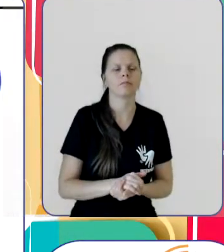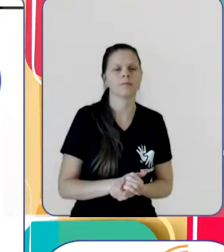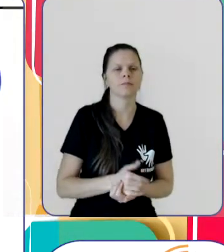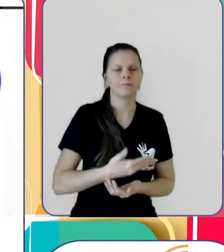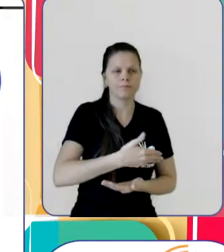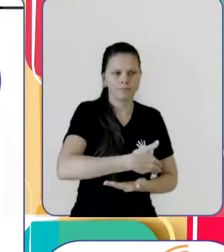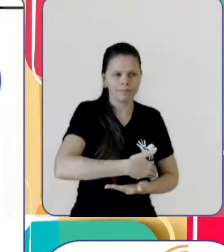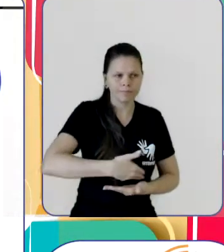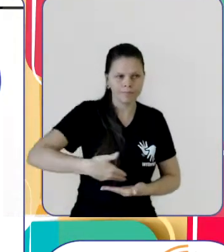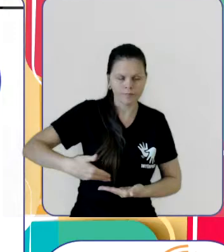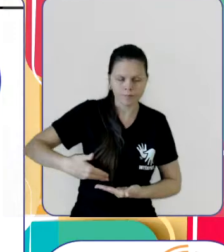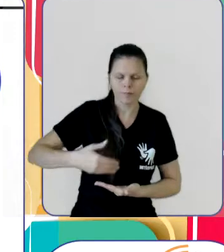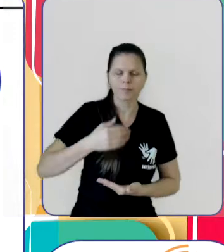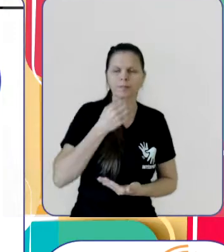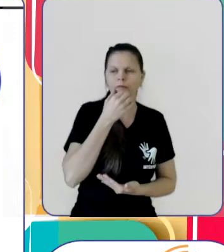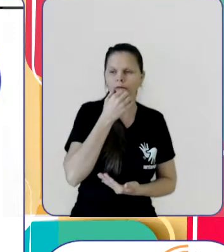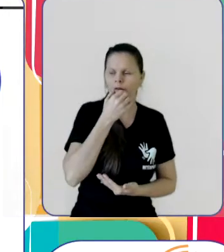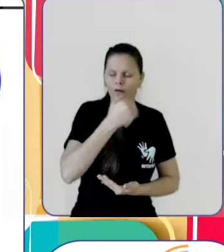cirurgias, né, que não eram de tanta,